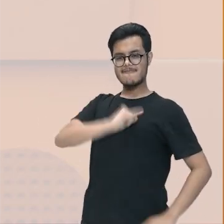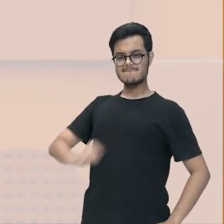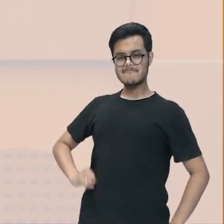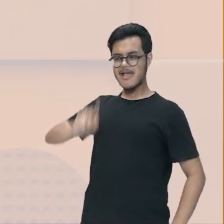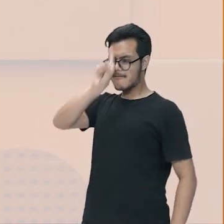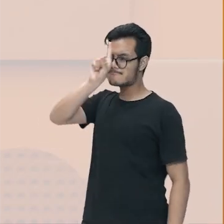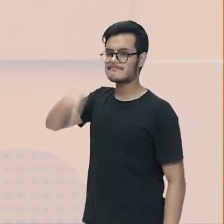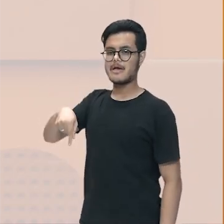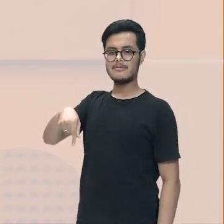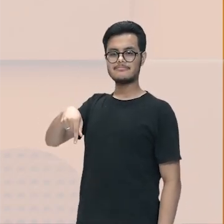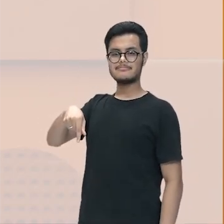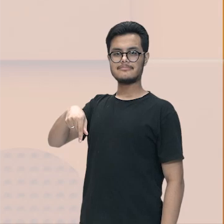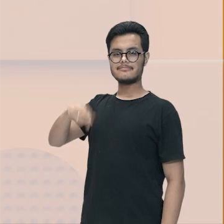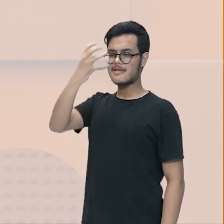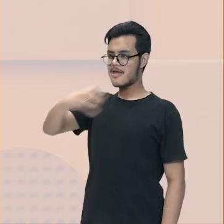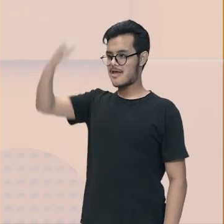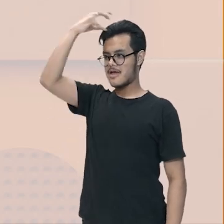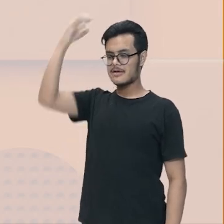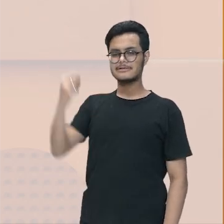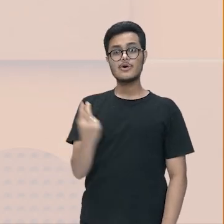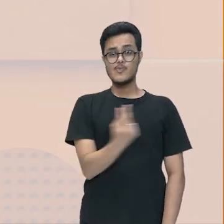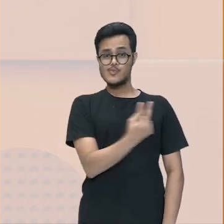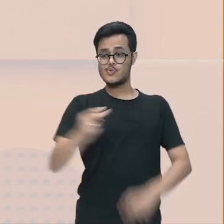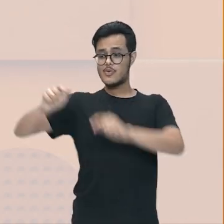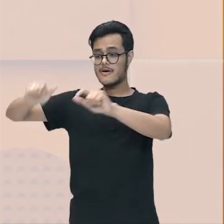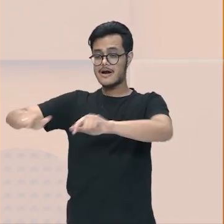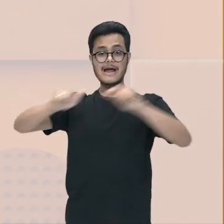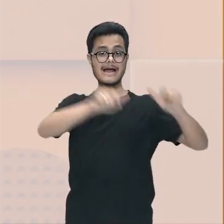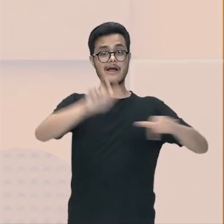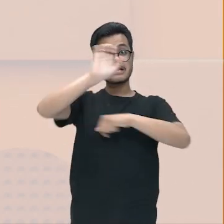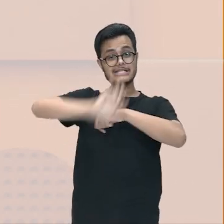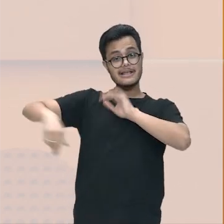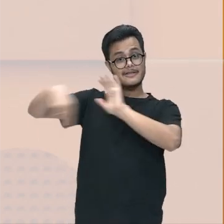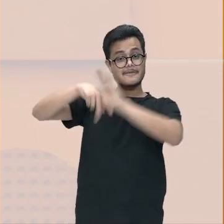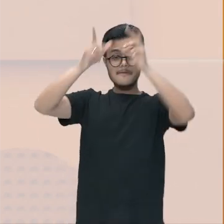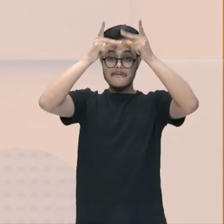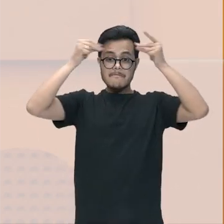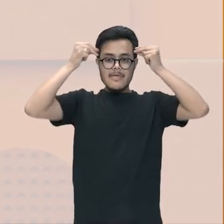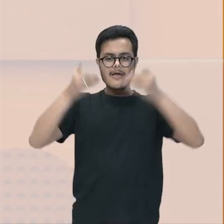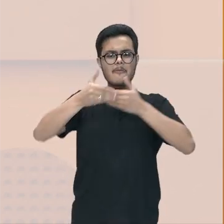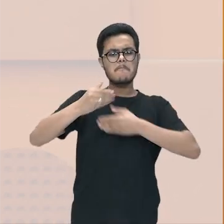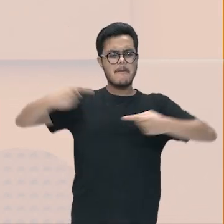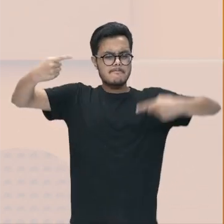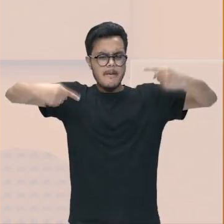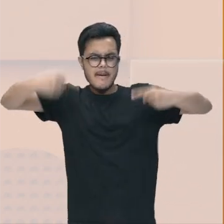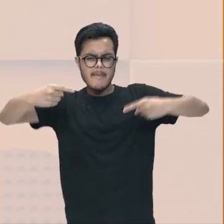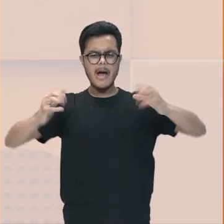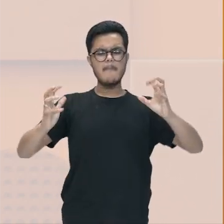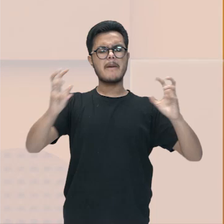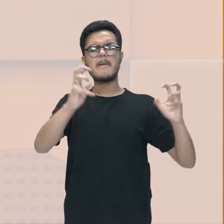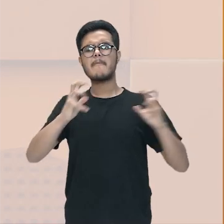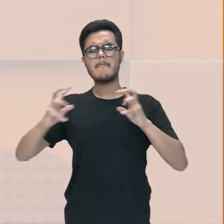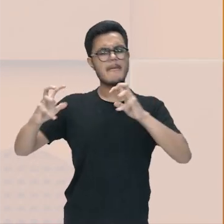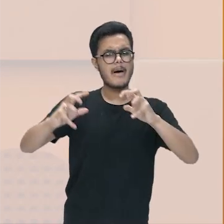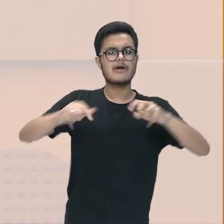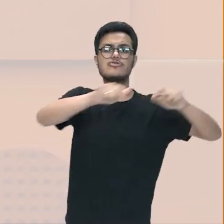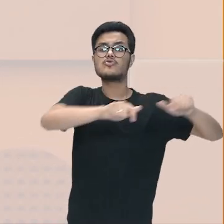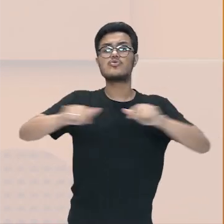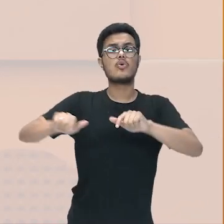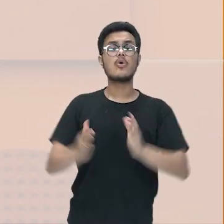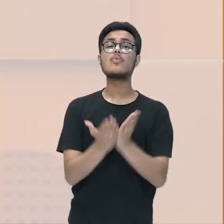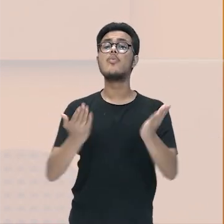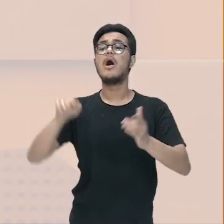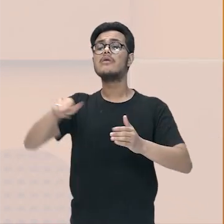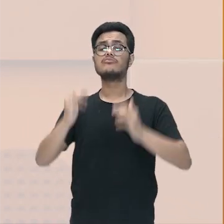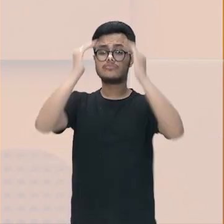Por quê? Porque eram duas grandes cidades-estados gregas que começaram, então, a tentar disputar aí quem era que ia ser